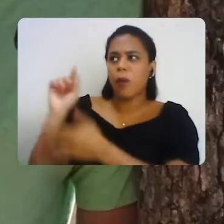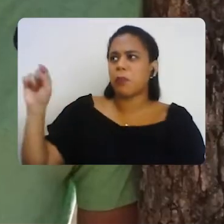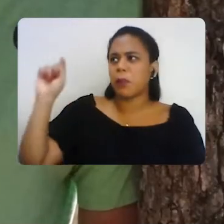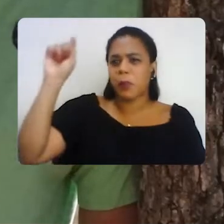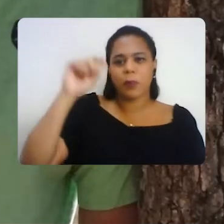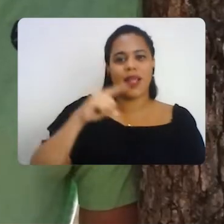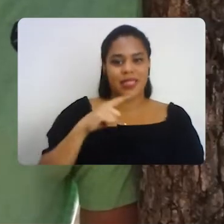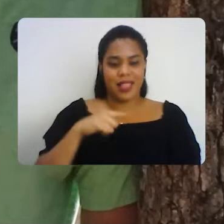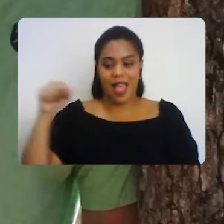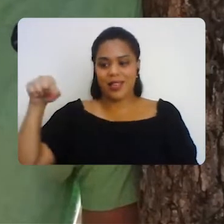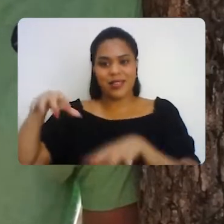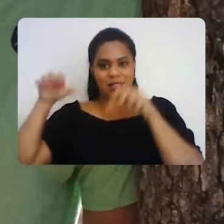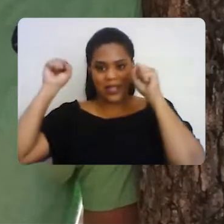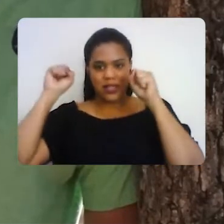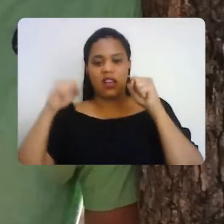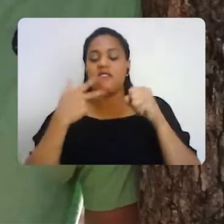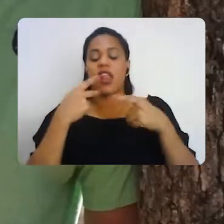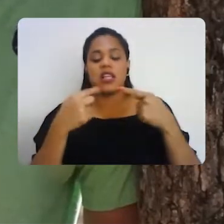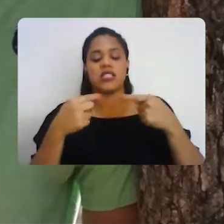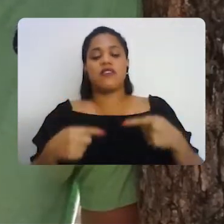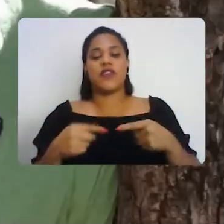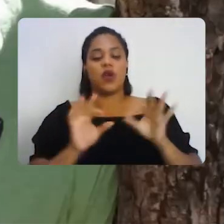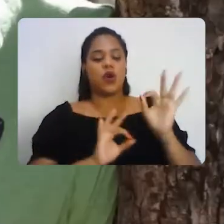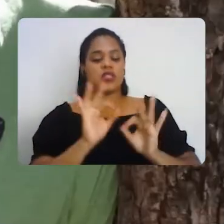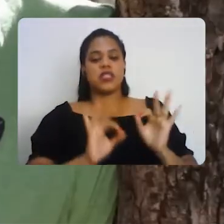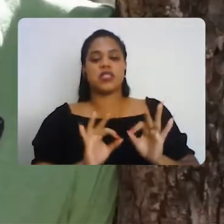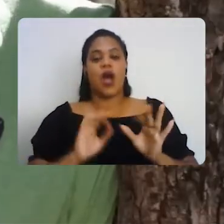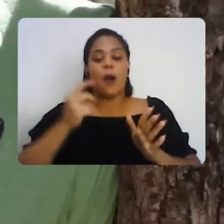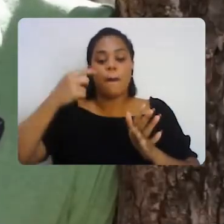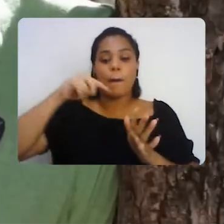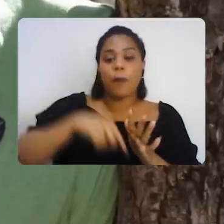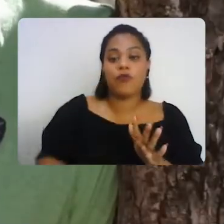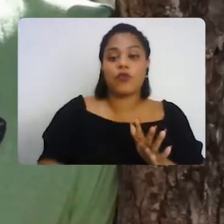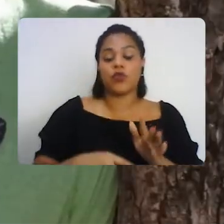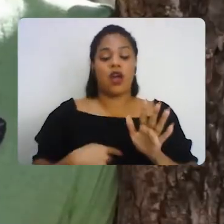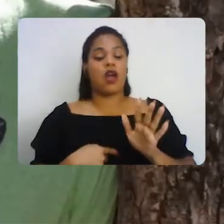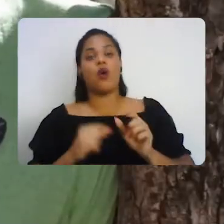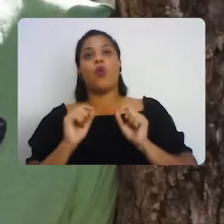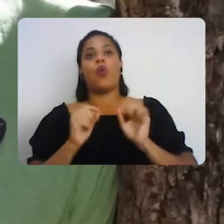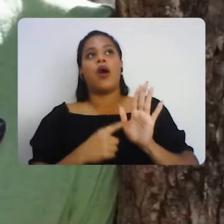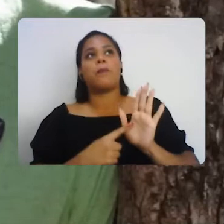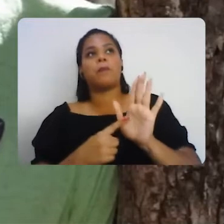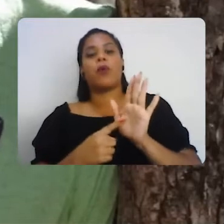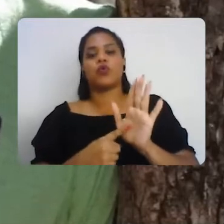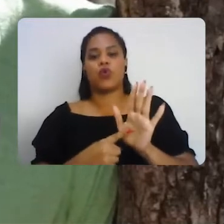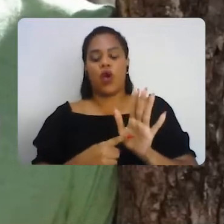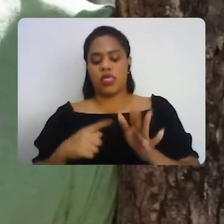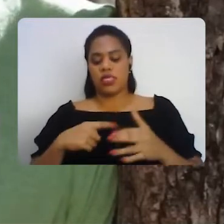sertão. E um dos desafios de construir a travessia do Grão Profundo foi reproduzir